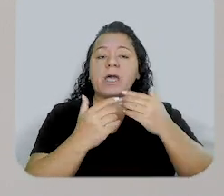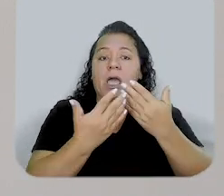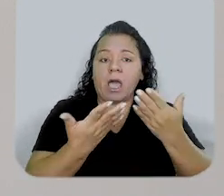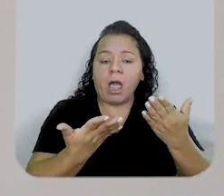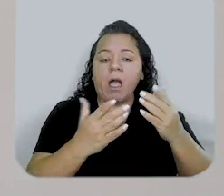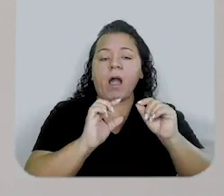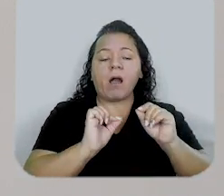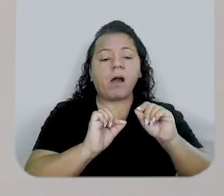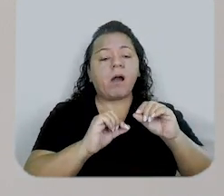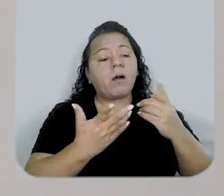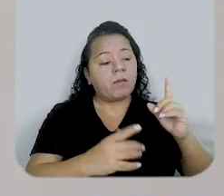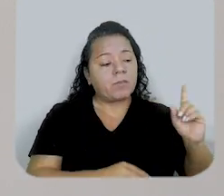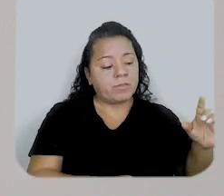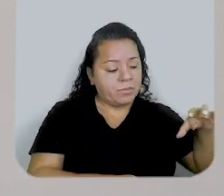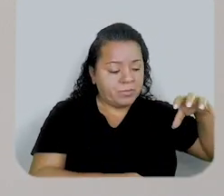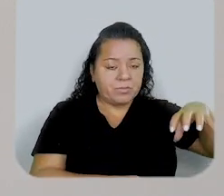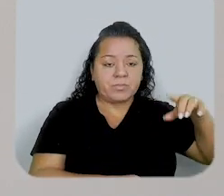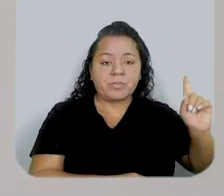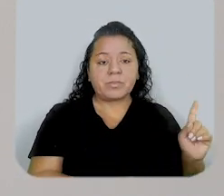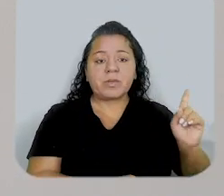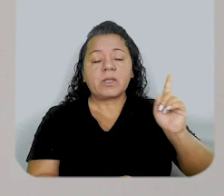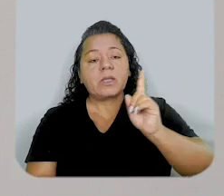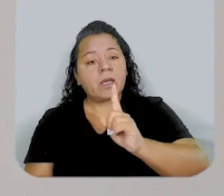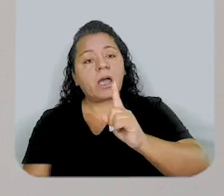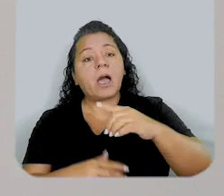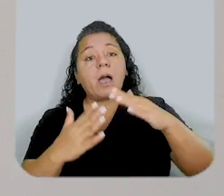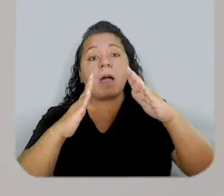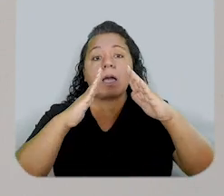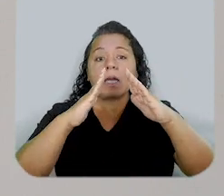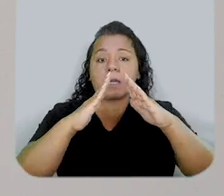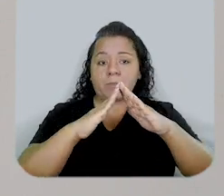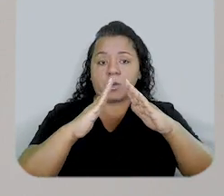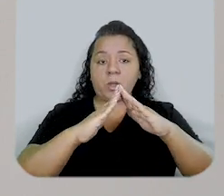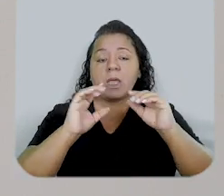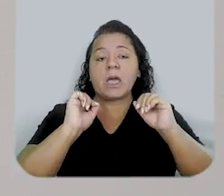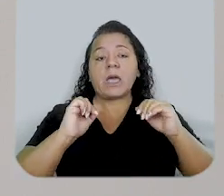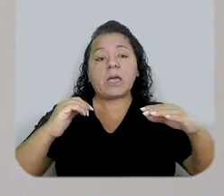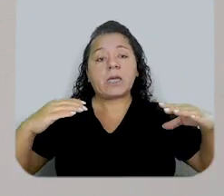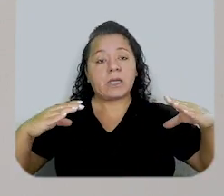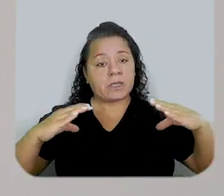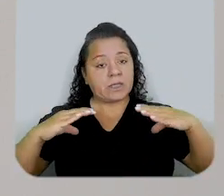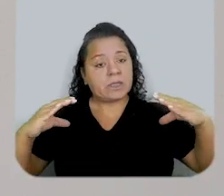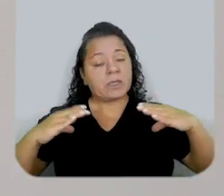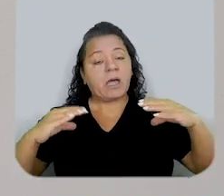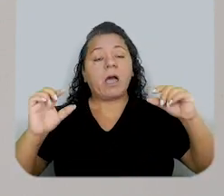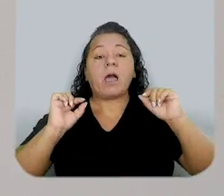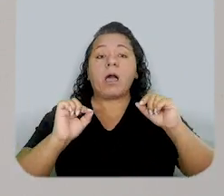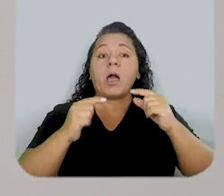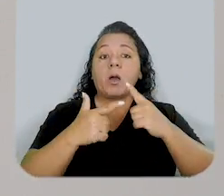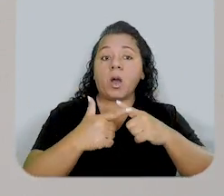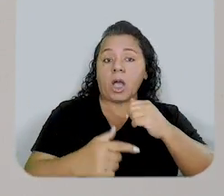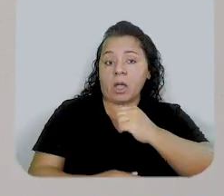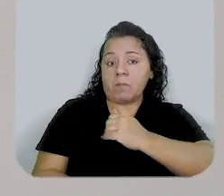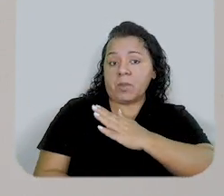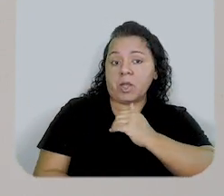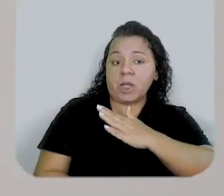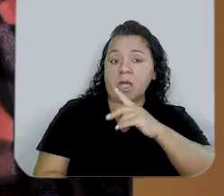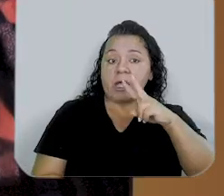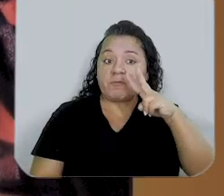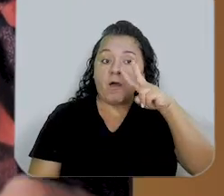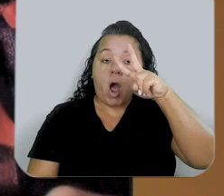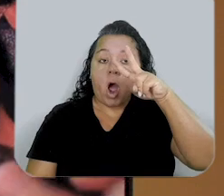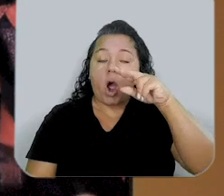quando eu saí da minha comunidade para morar na cidade. Por quê? Porque o preconceito era muito forte. Porque se eu fosse comer minha